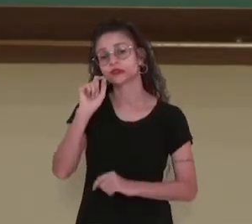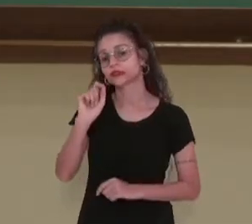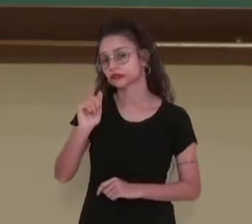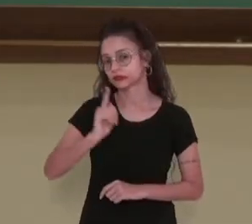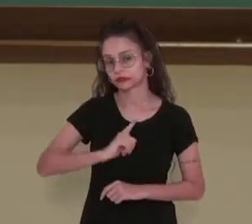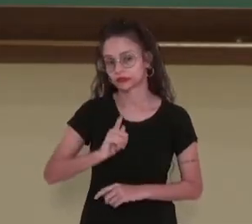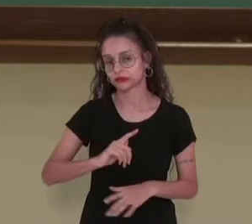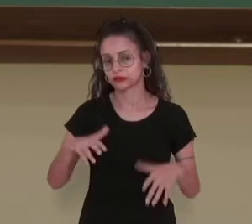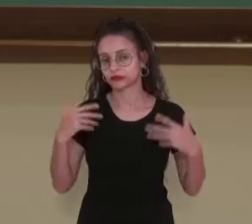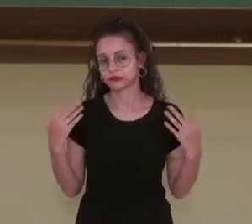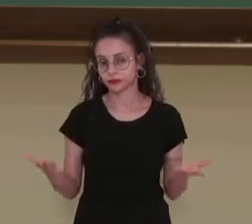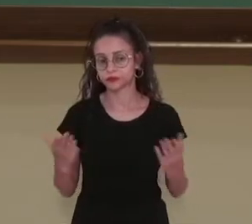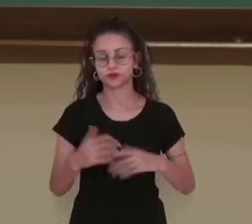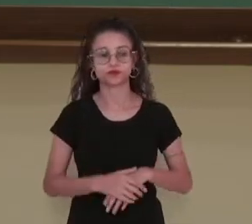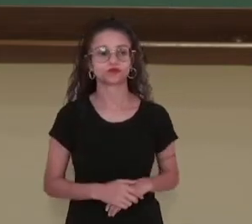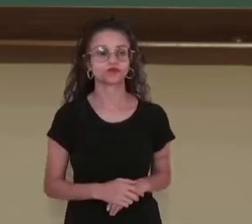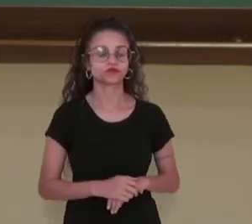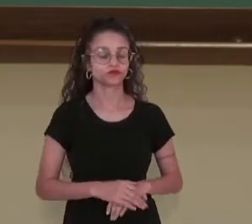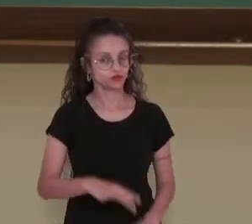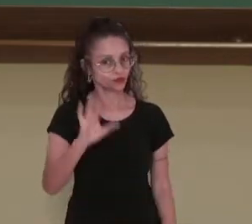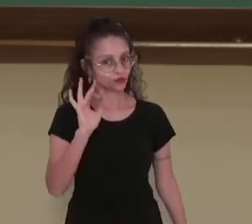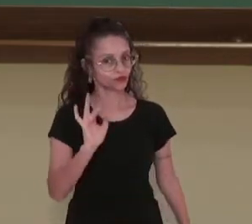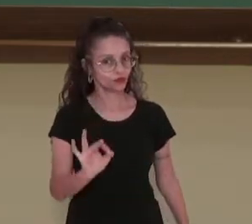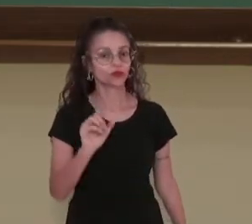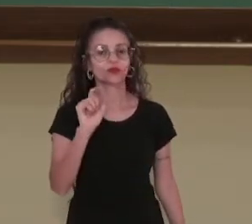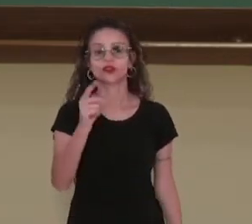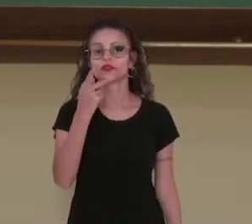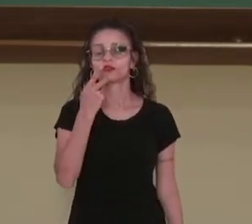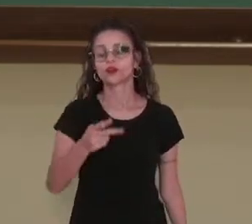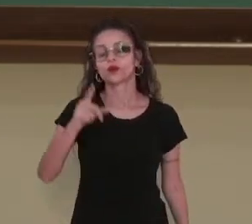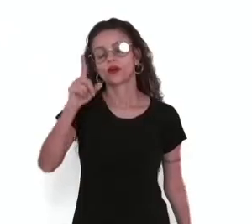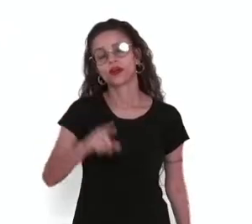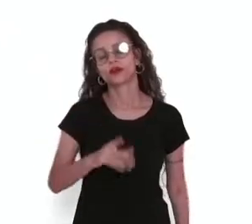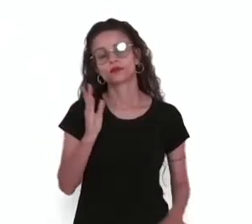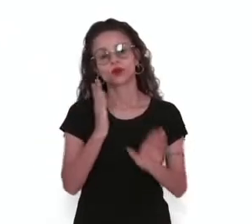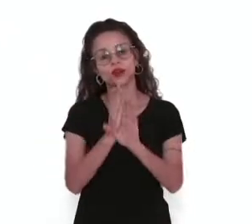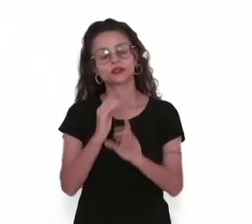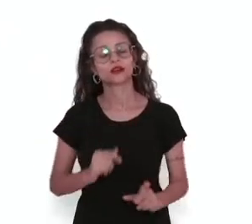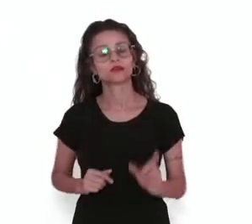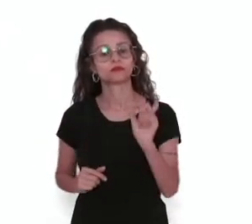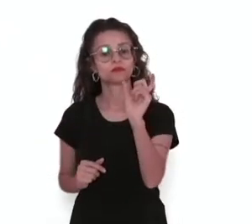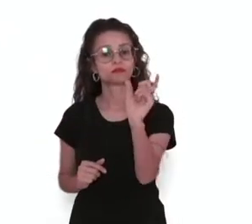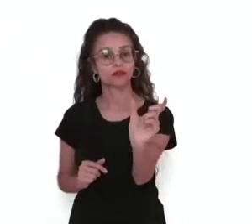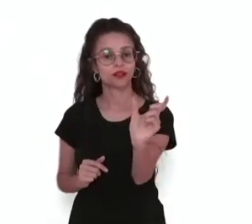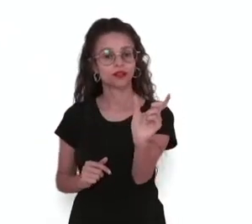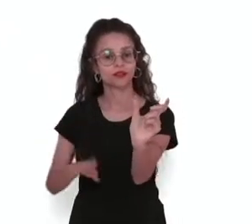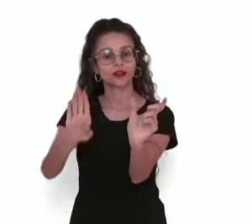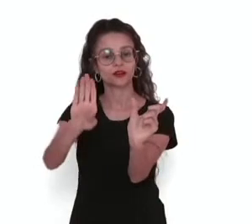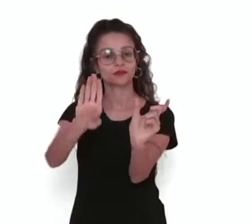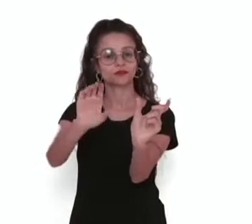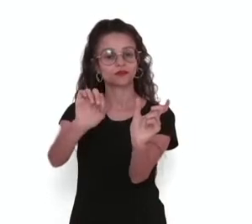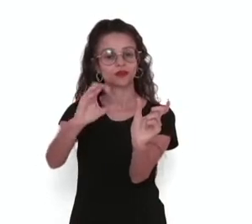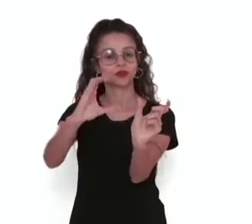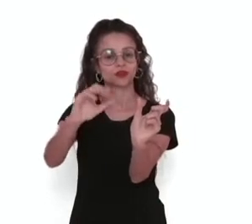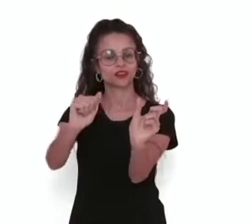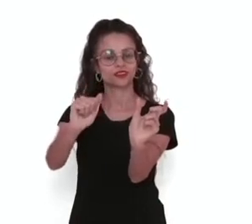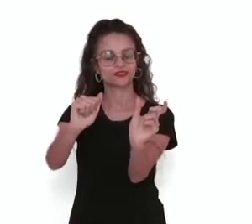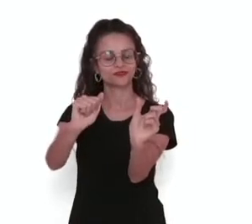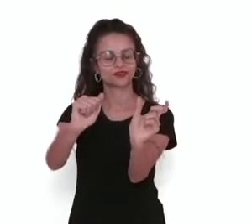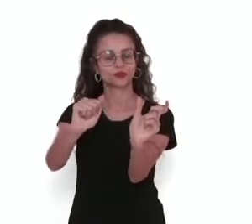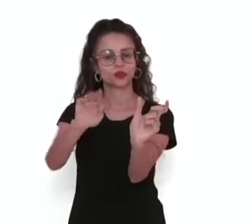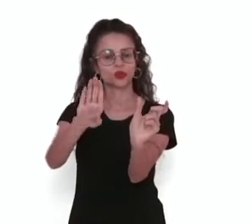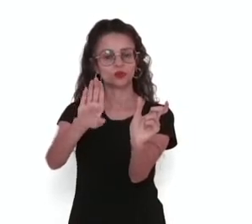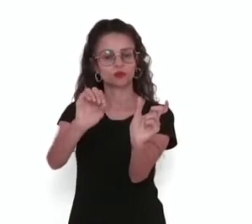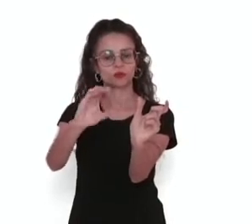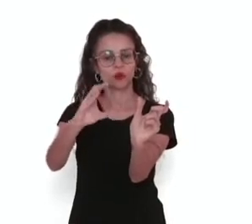de sentido? Acertou quem disse que o efeito é produzido pela palavra boca. Olha só, boca